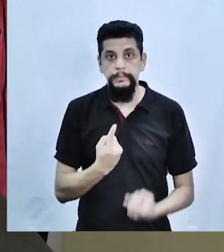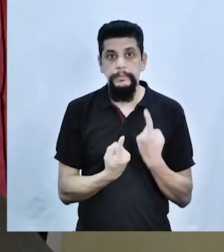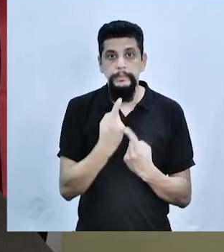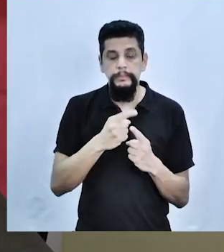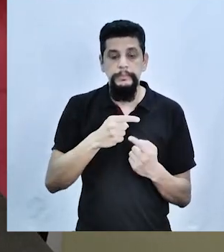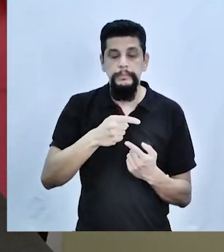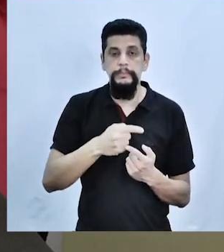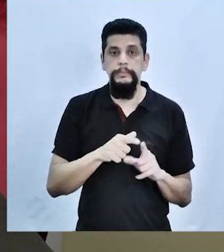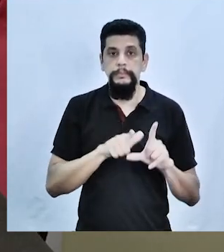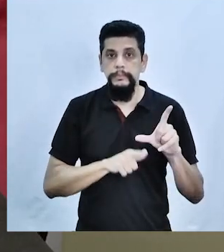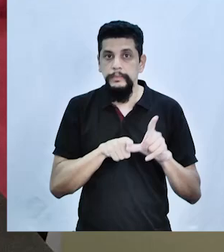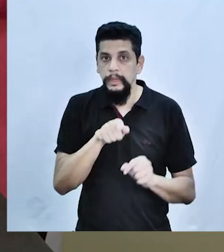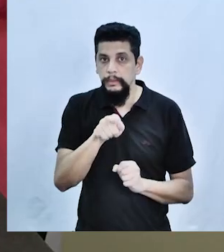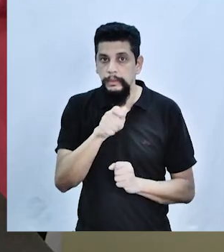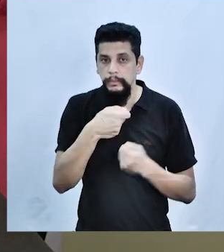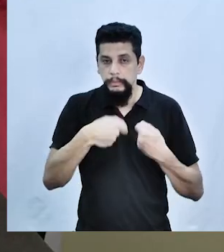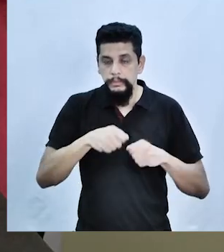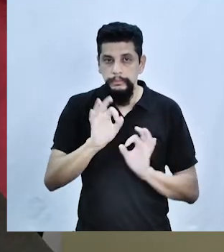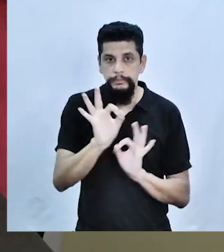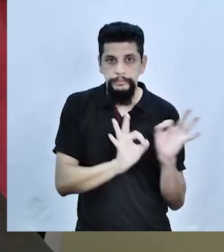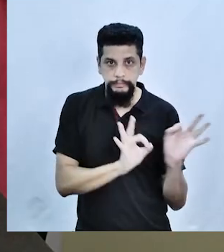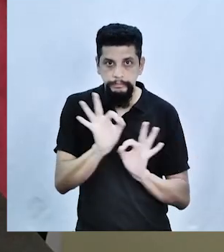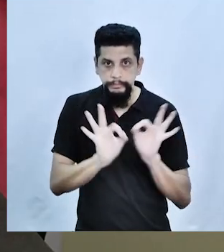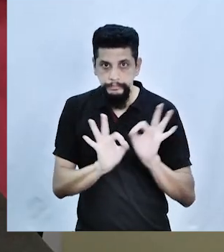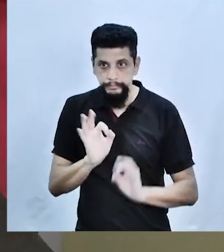quais são as letras que você precisa separar aí.